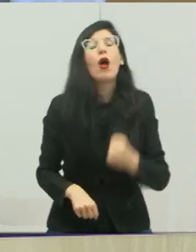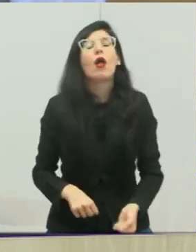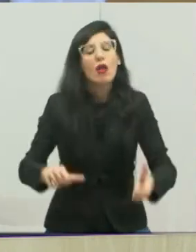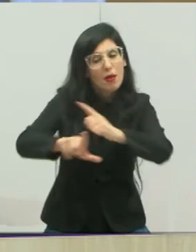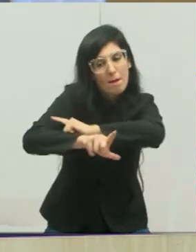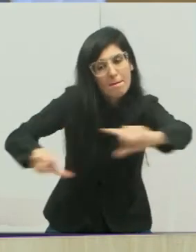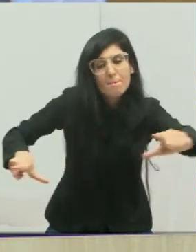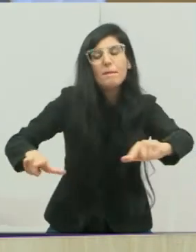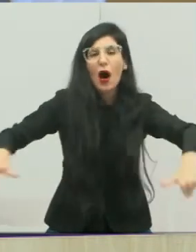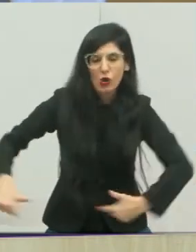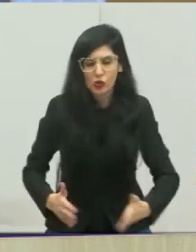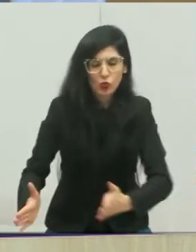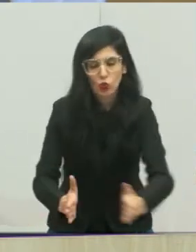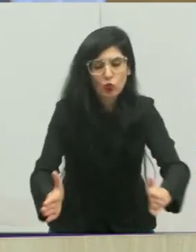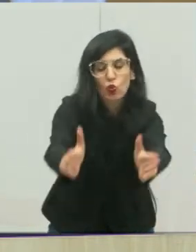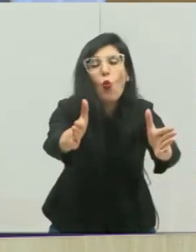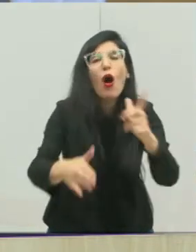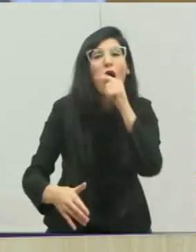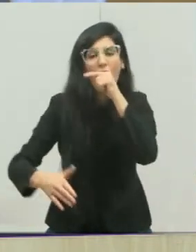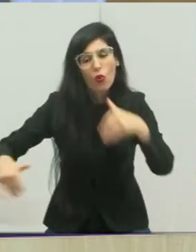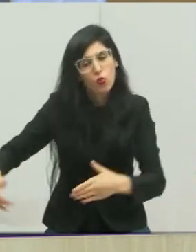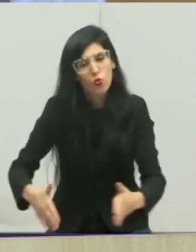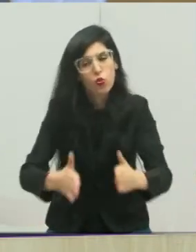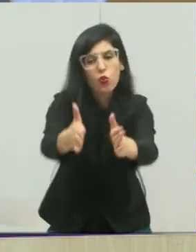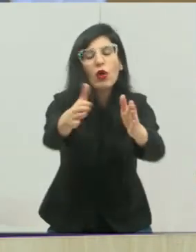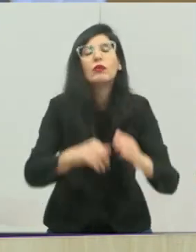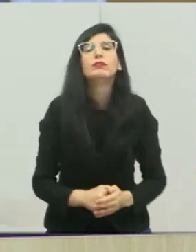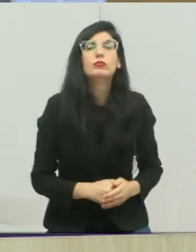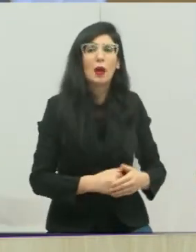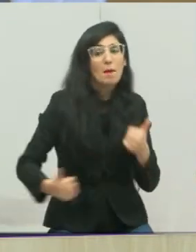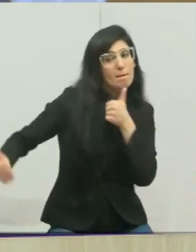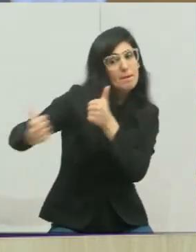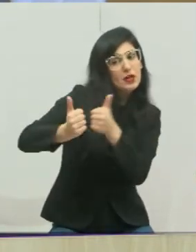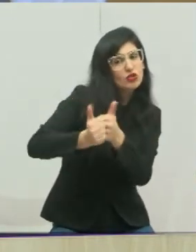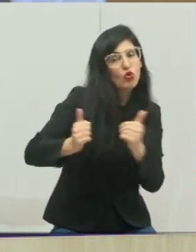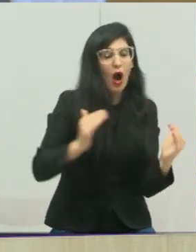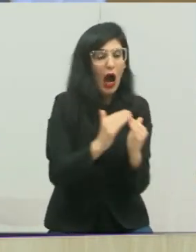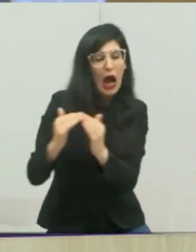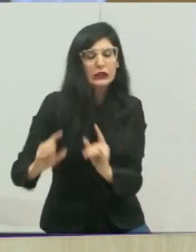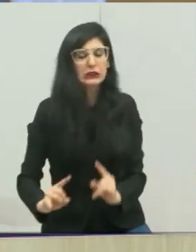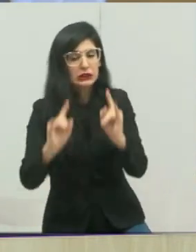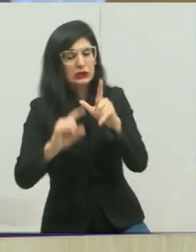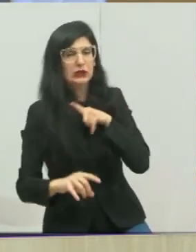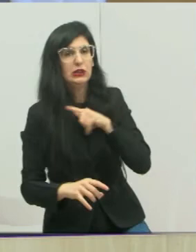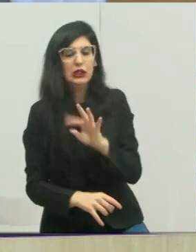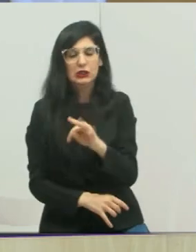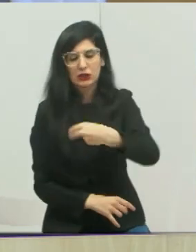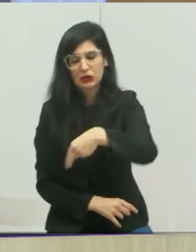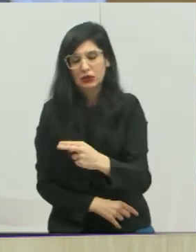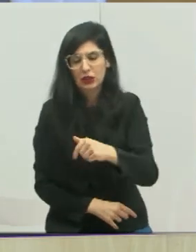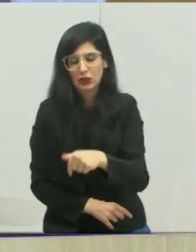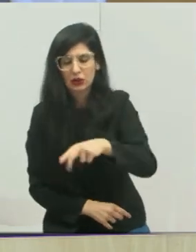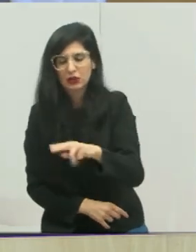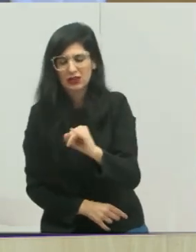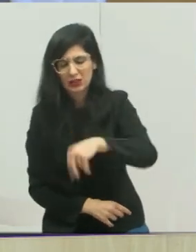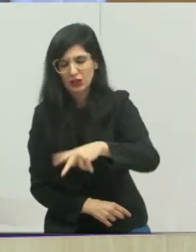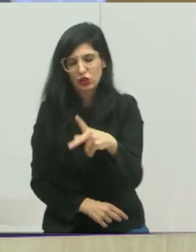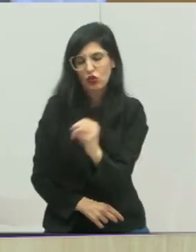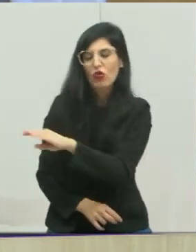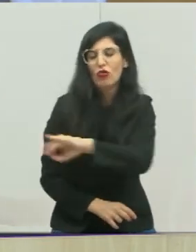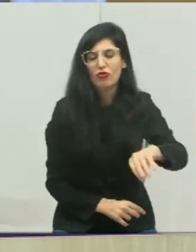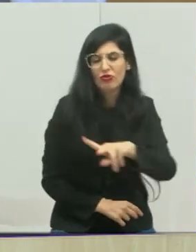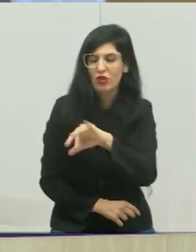córregos, em especial as que têm moradias bem próximas a córregos, como Córregos do Tanquinho, Comunidade do Viraíta 1 e 2, Terra